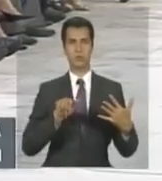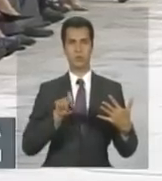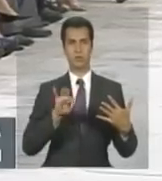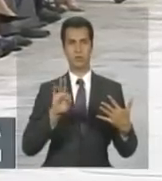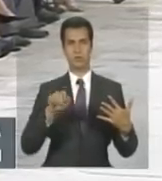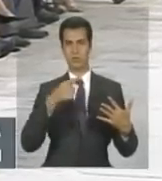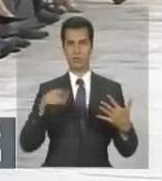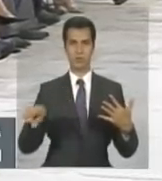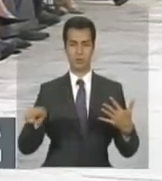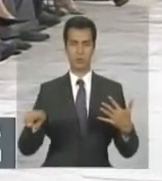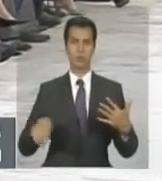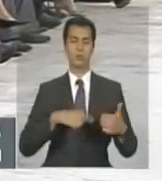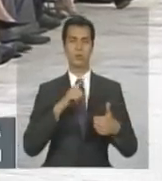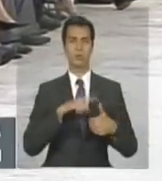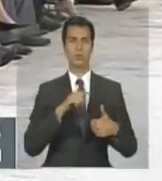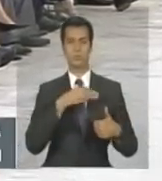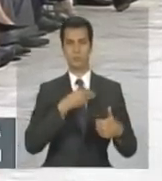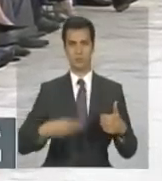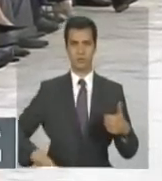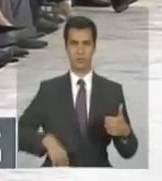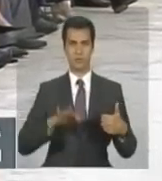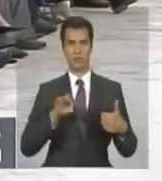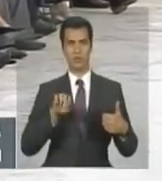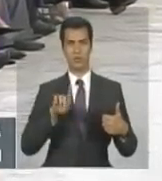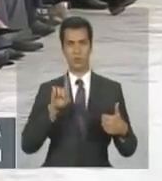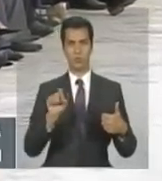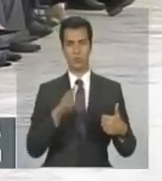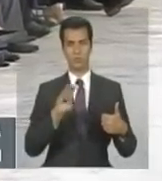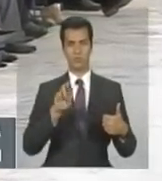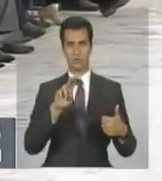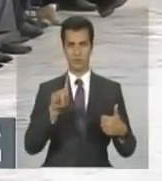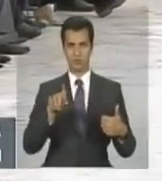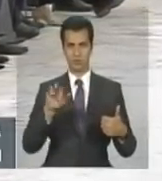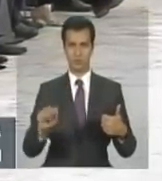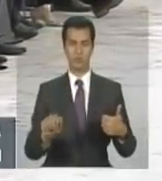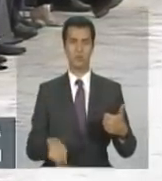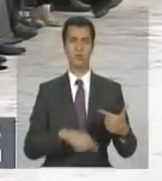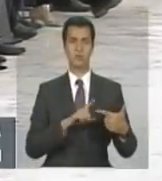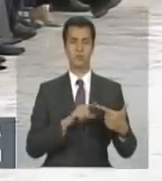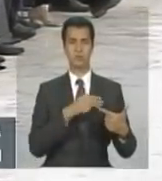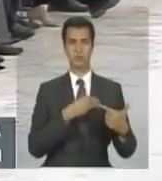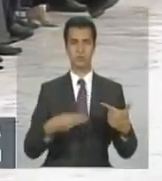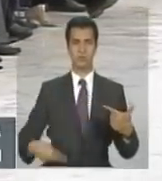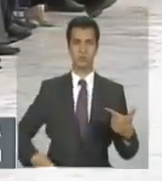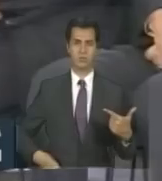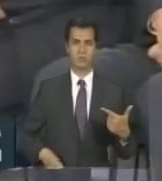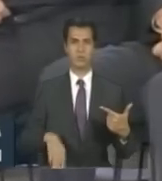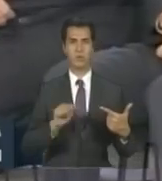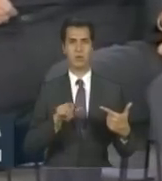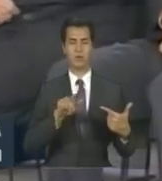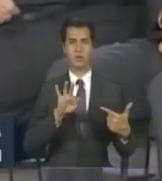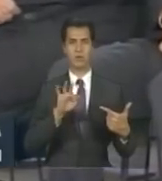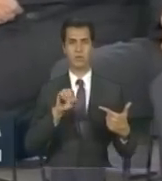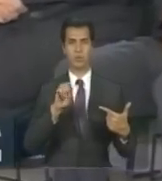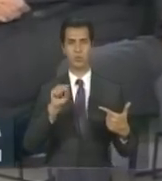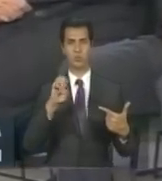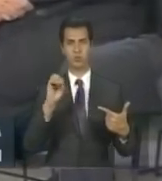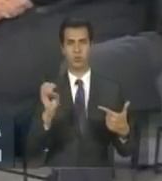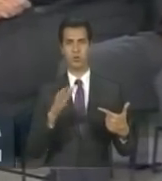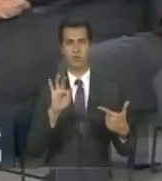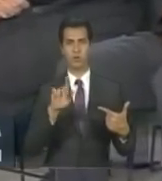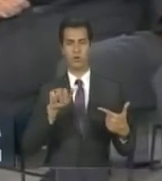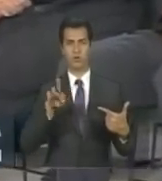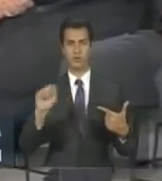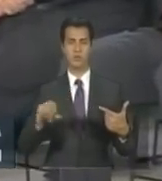do Turismo, ministro Fernando Bezerra Coelho, da Integração Nacional, ministro Afonso Florence, do